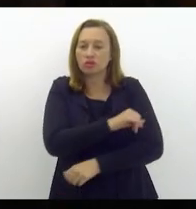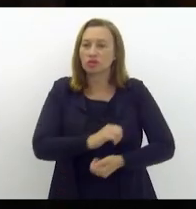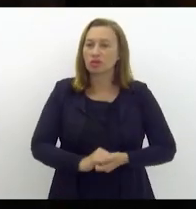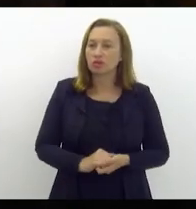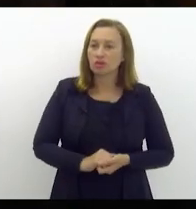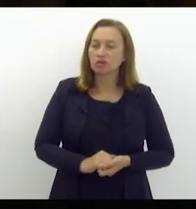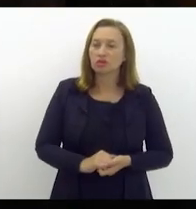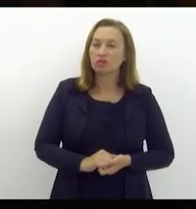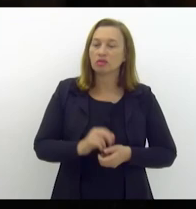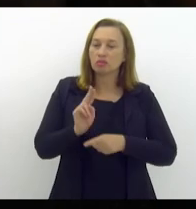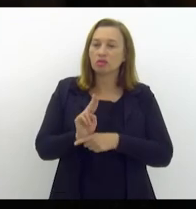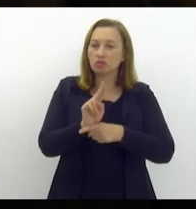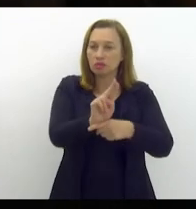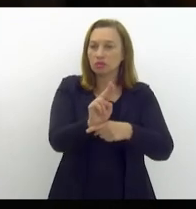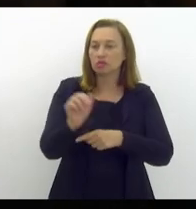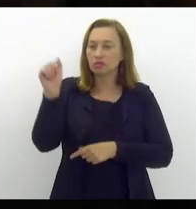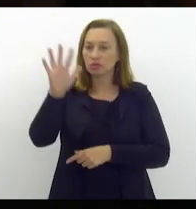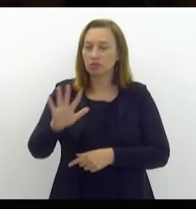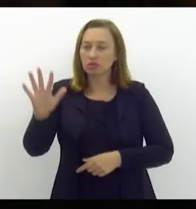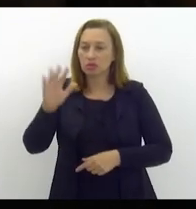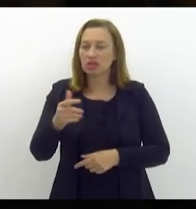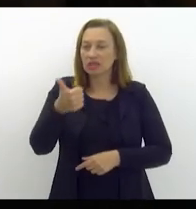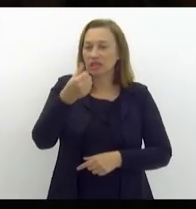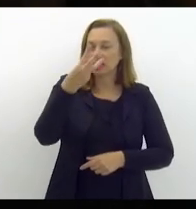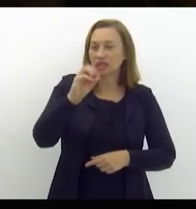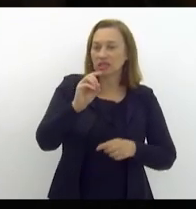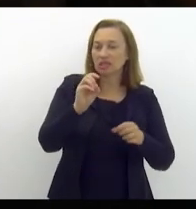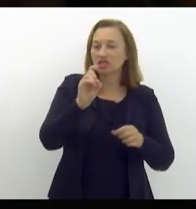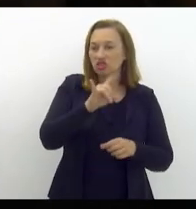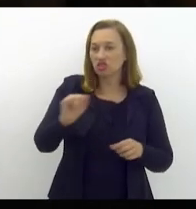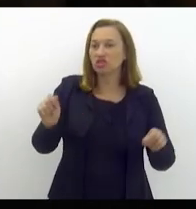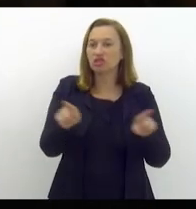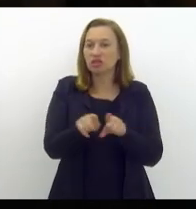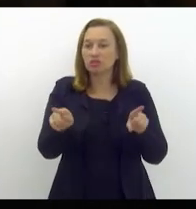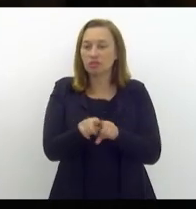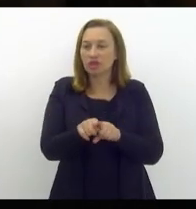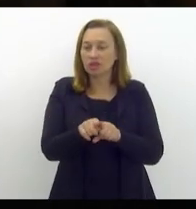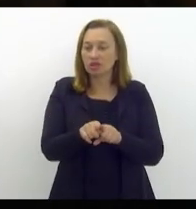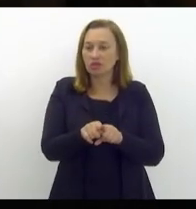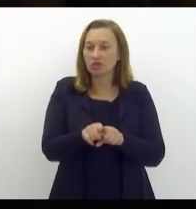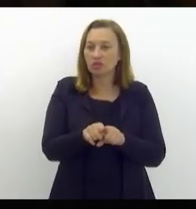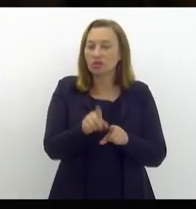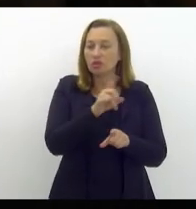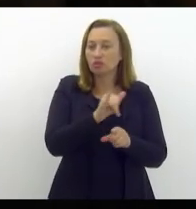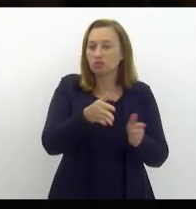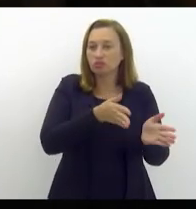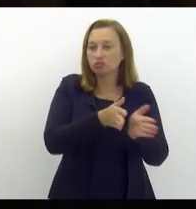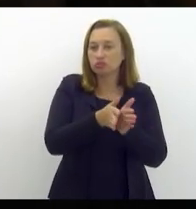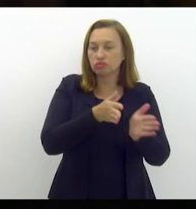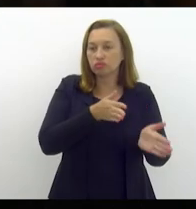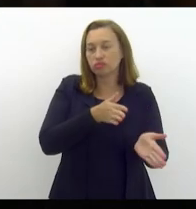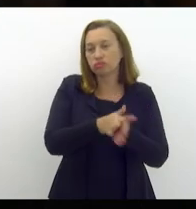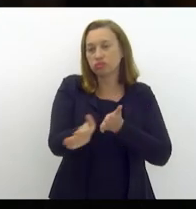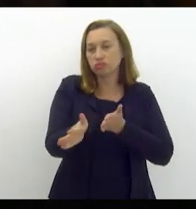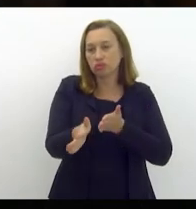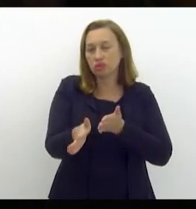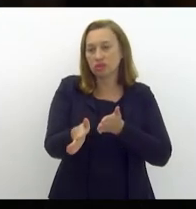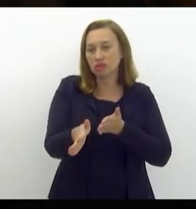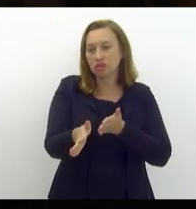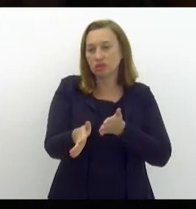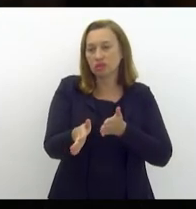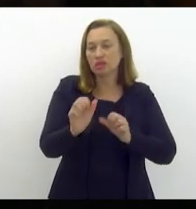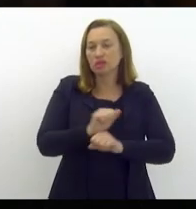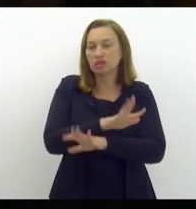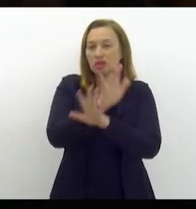da sua Procuradoria-Geral, promova em 30 dias também, a contar a data da publicação desta decisão, medidas de